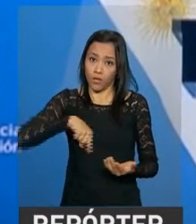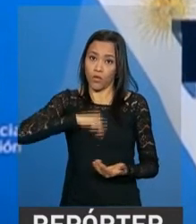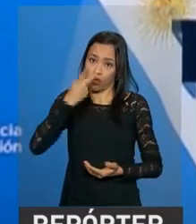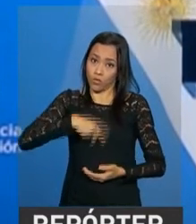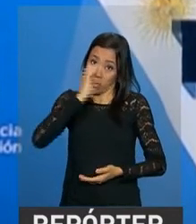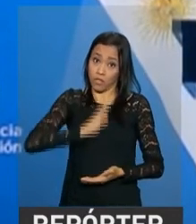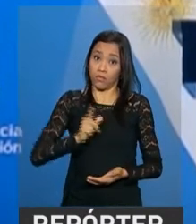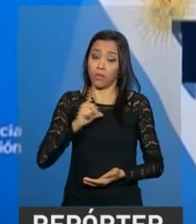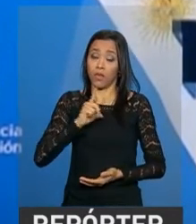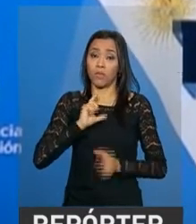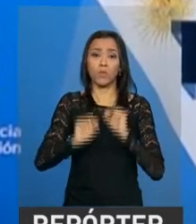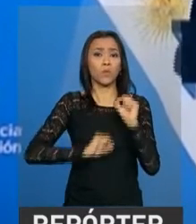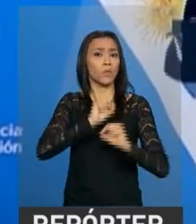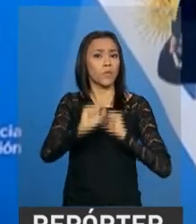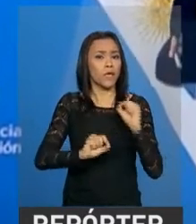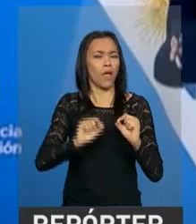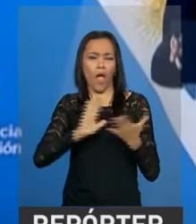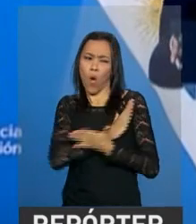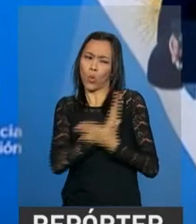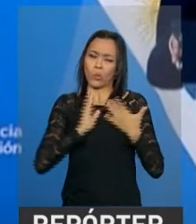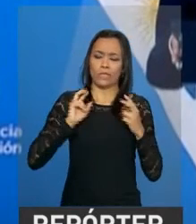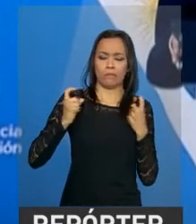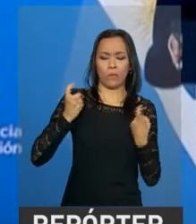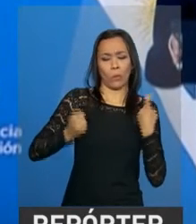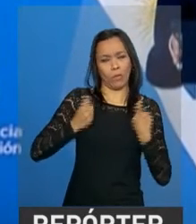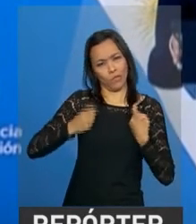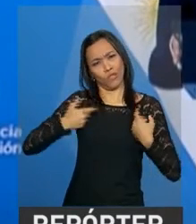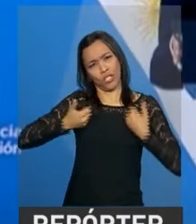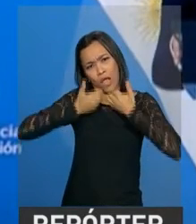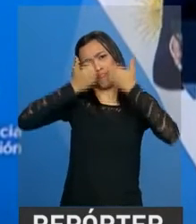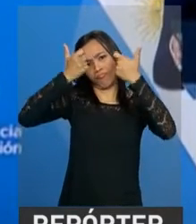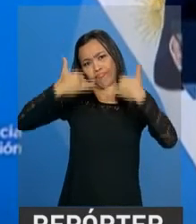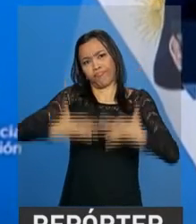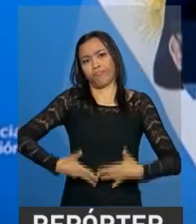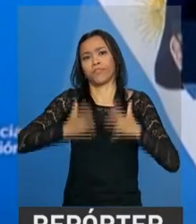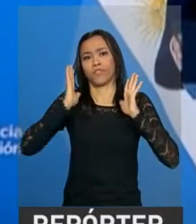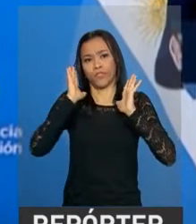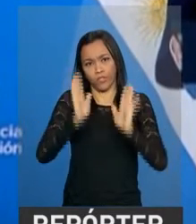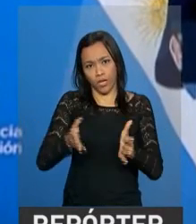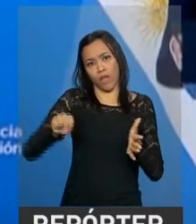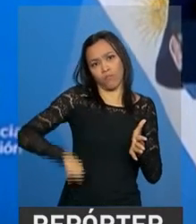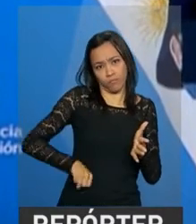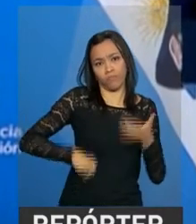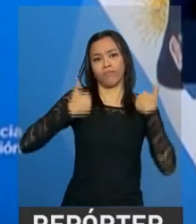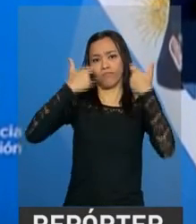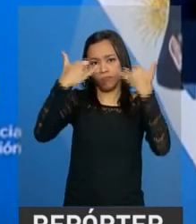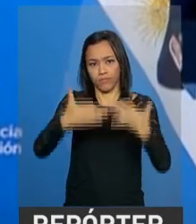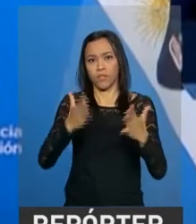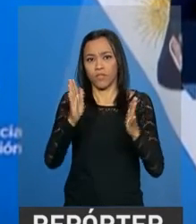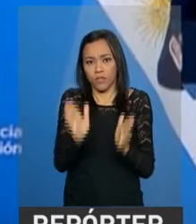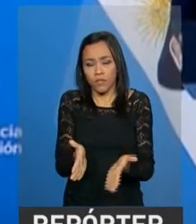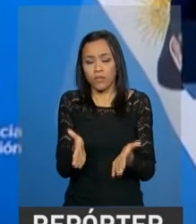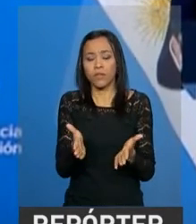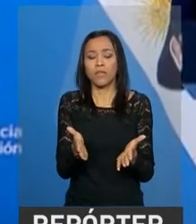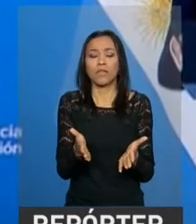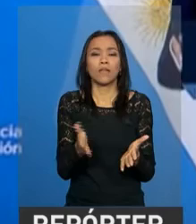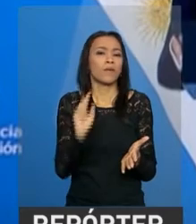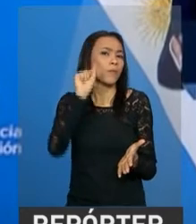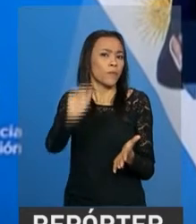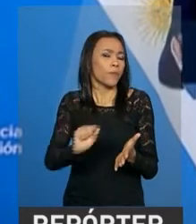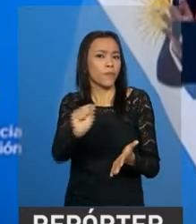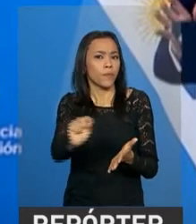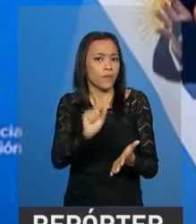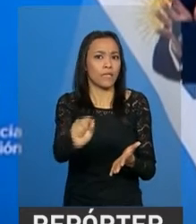do lado brasileiro, nós temos alguma preocupação já expressada pela nossa chancelaria com a